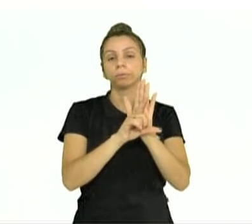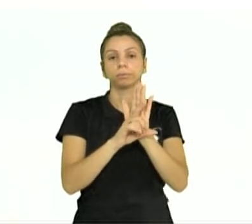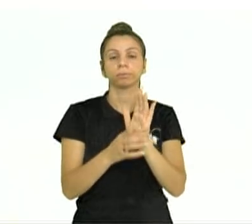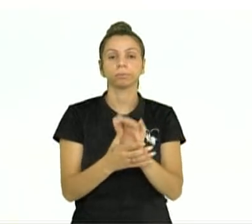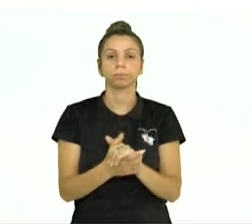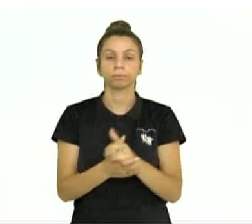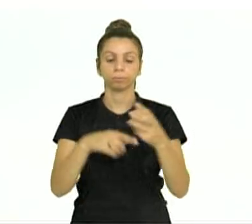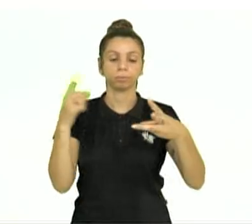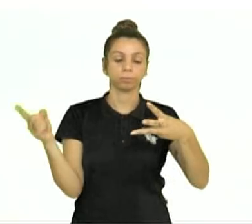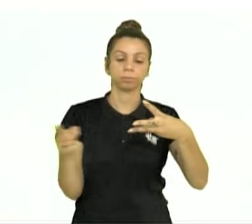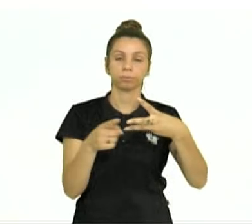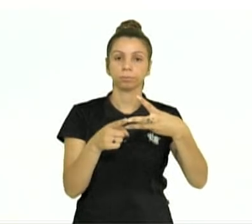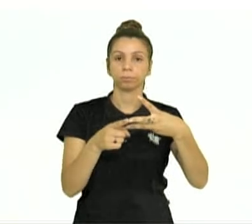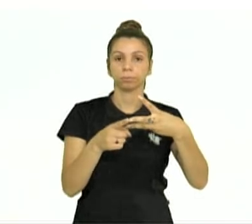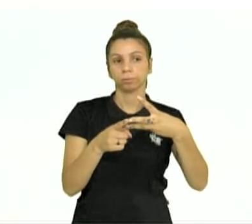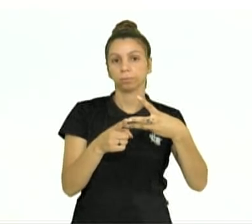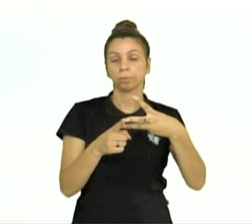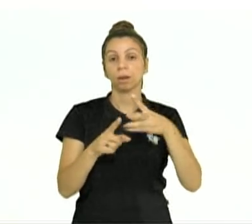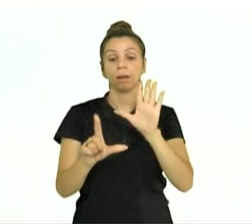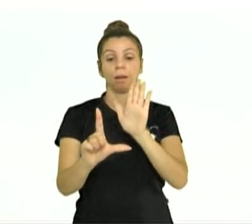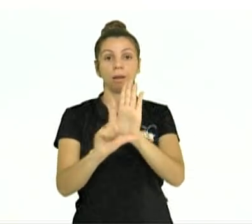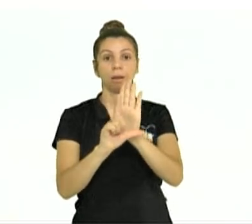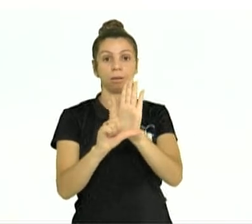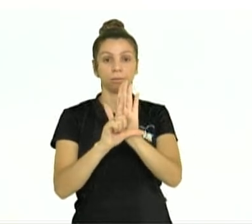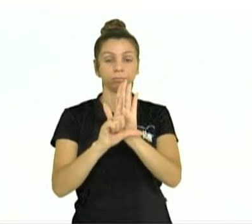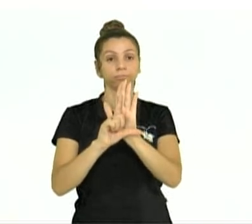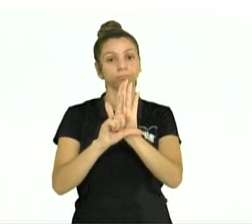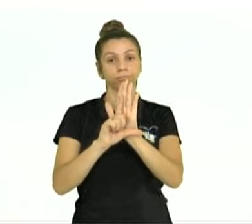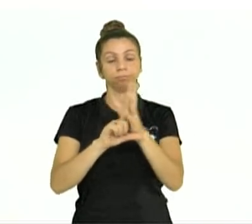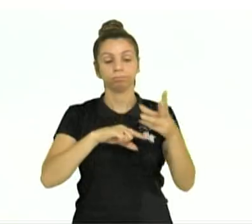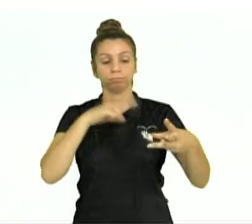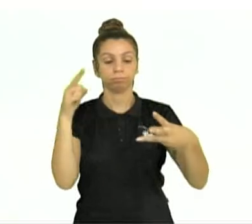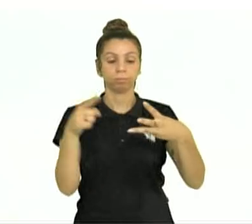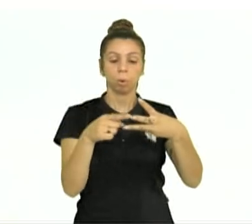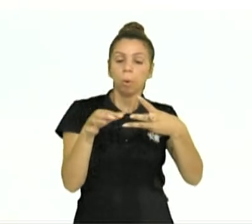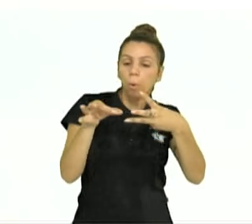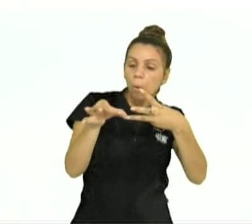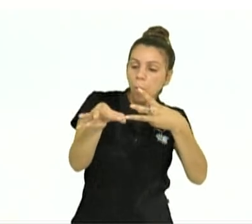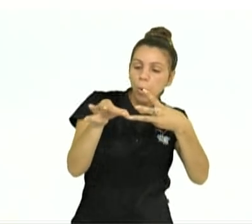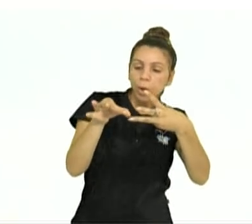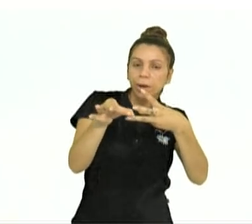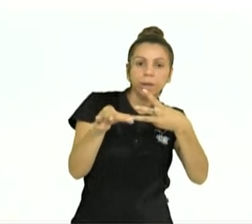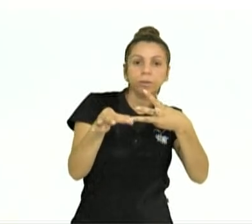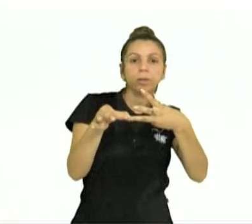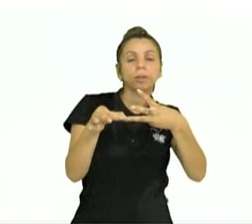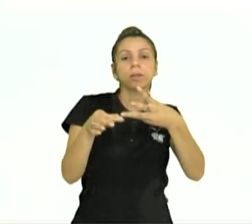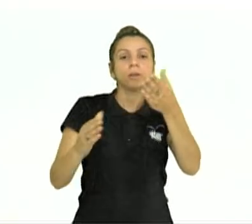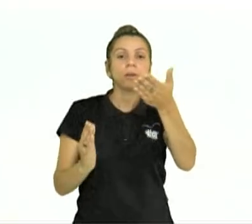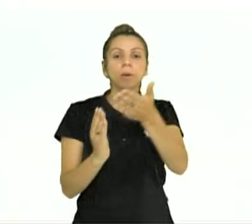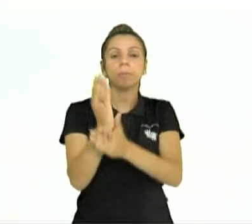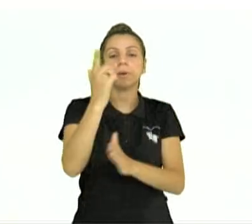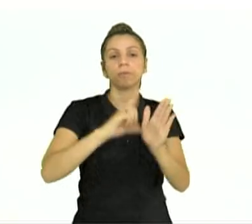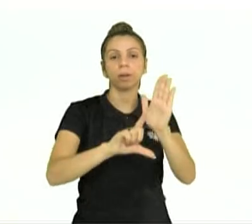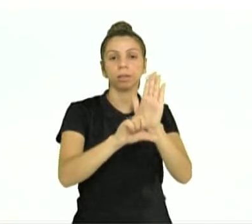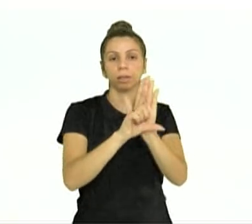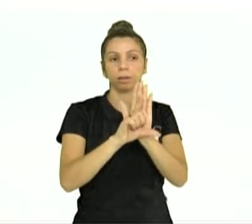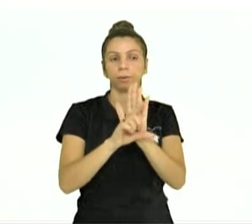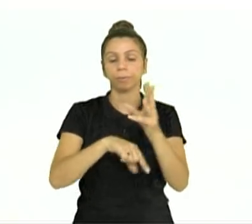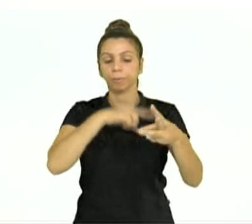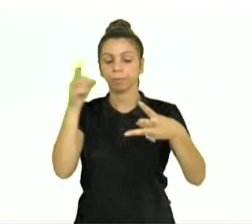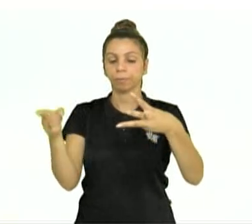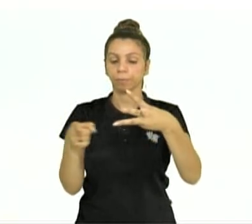a lei. O legislativo, leis, que elaboram e aprovam as leis. E depois